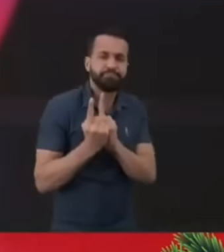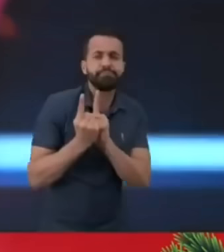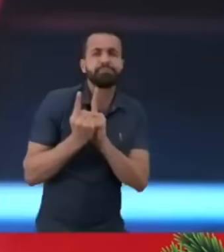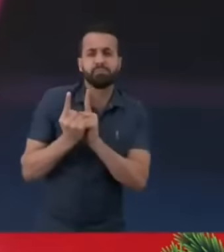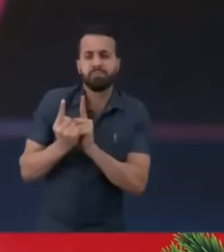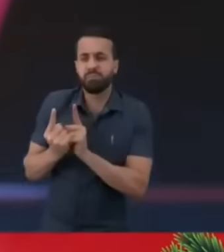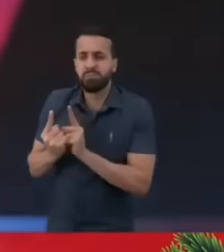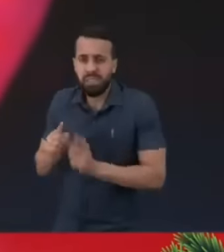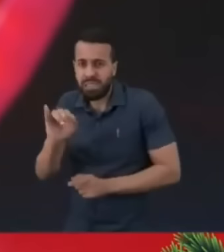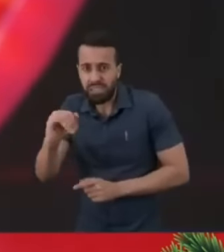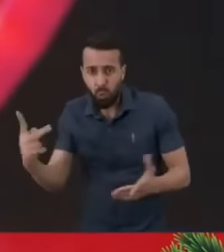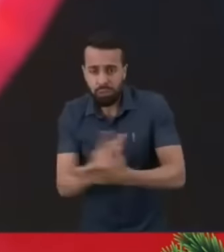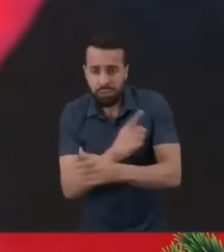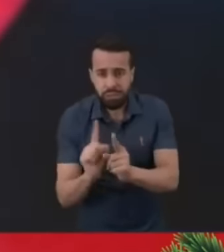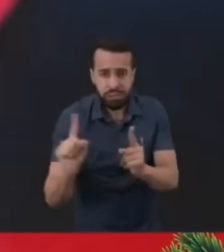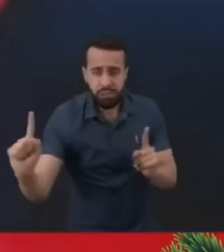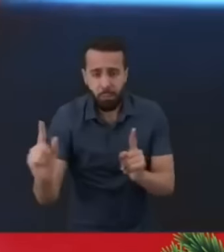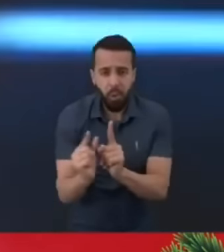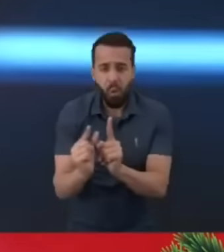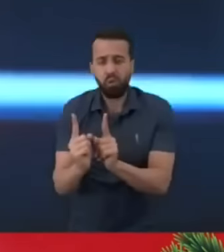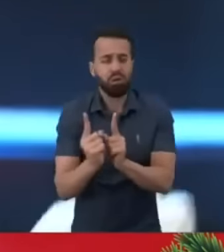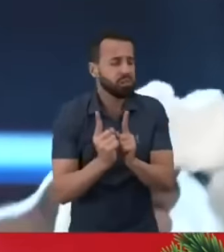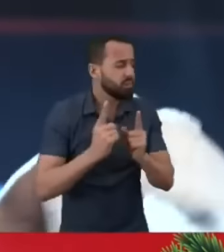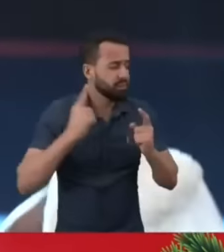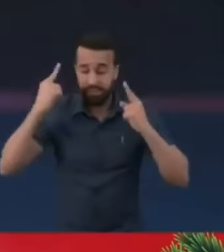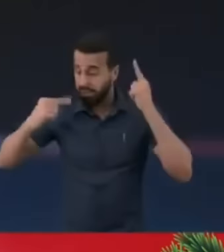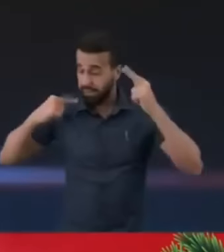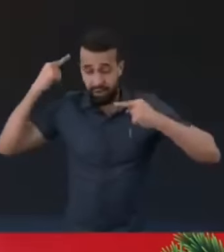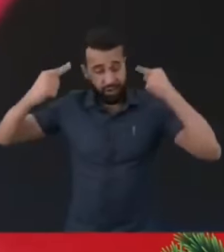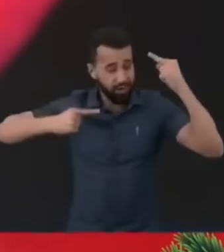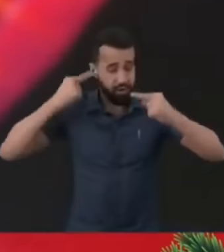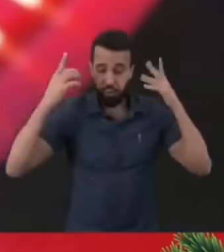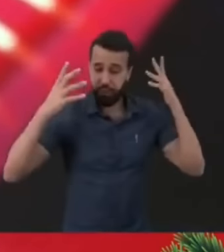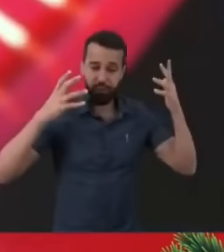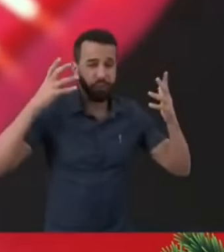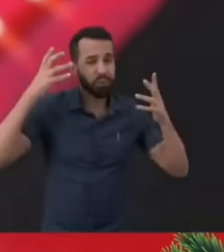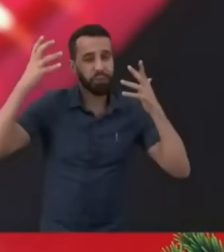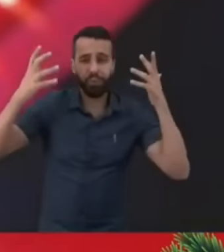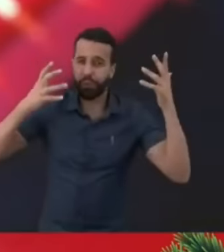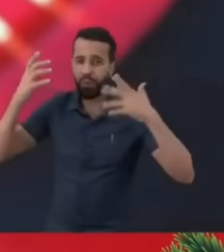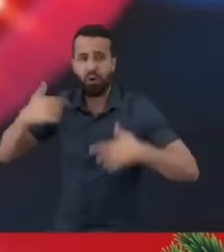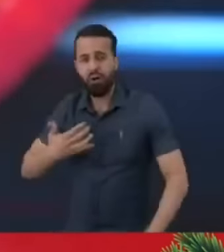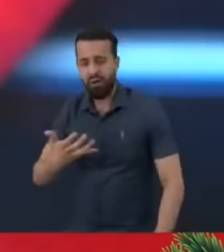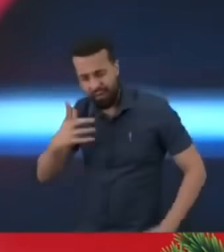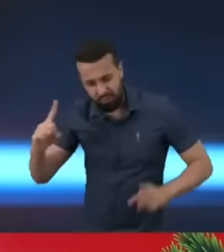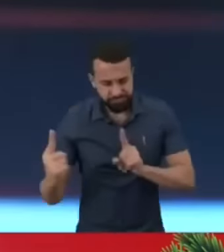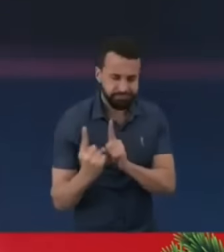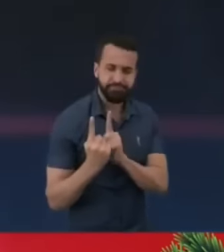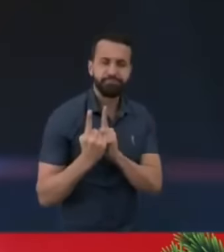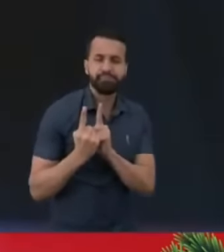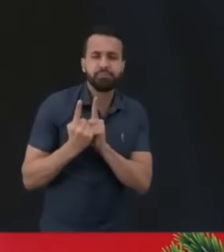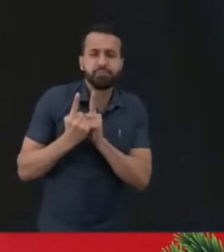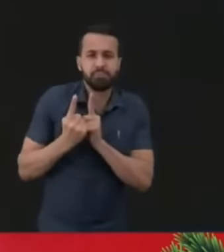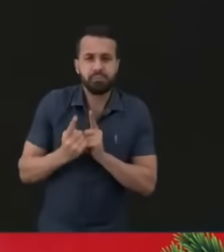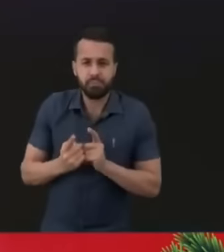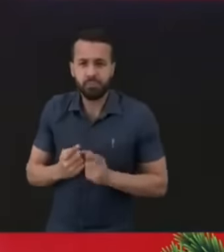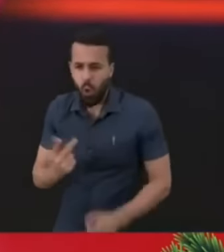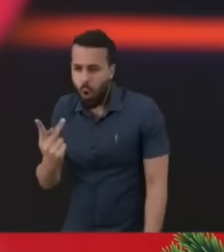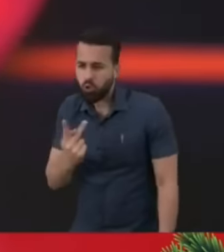que esse pouco me deixa cada vez mais louco, louco. E que se acabem